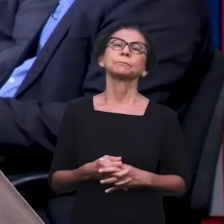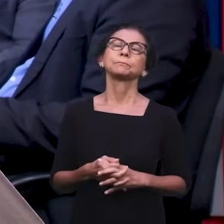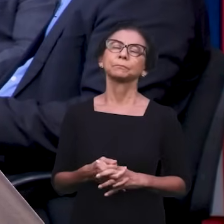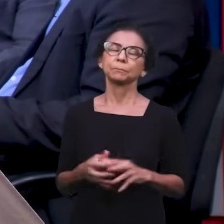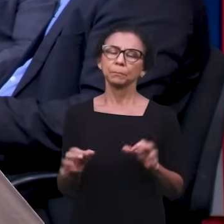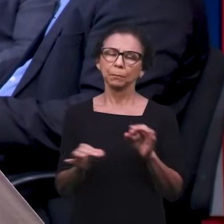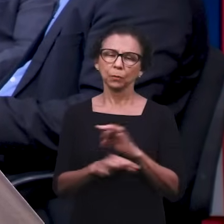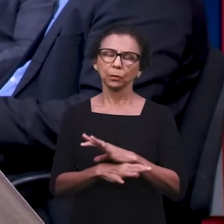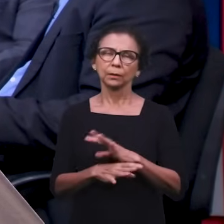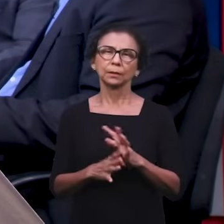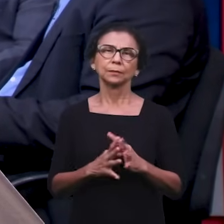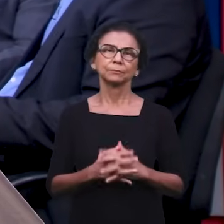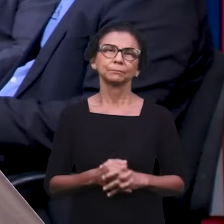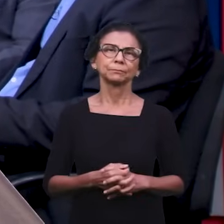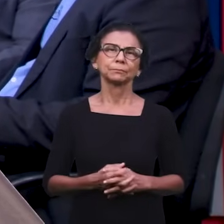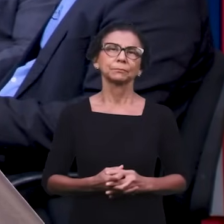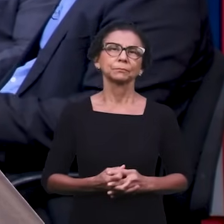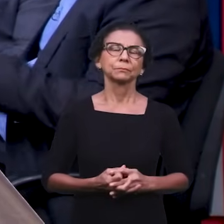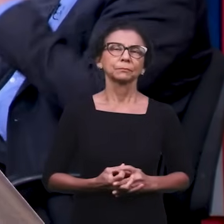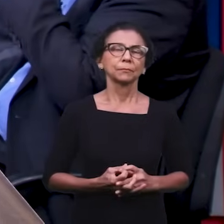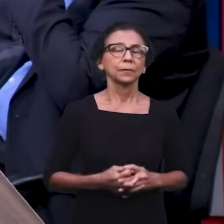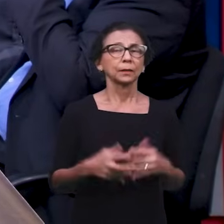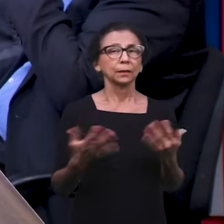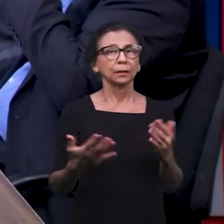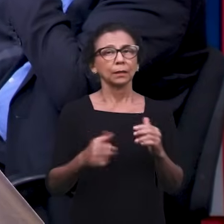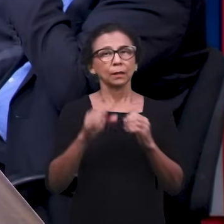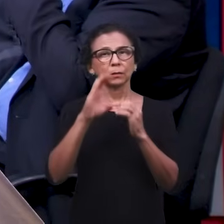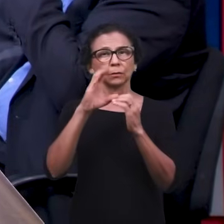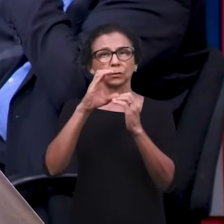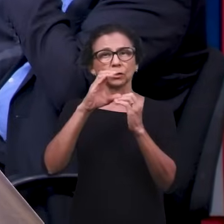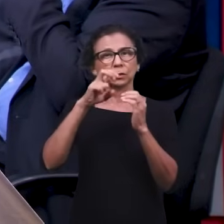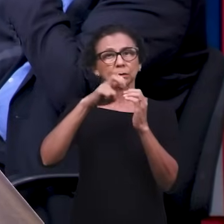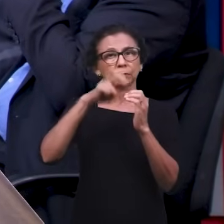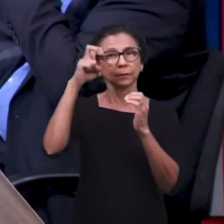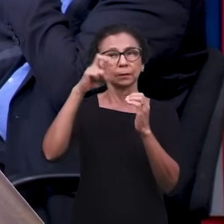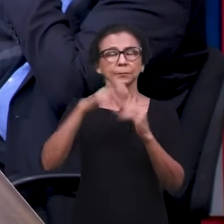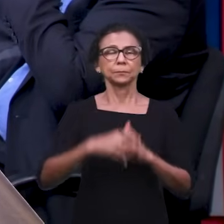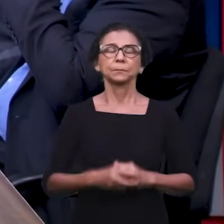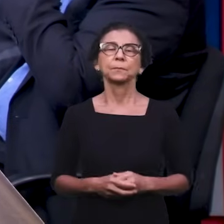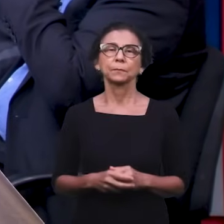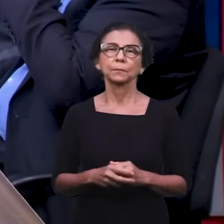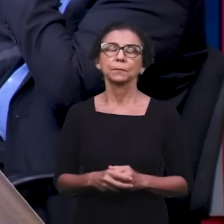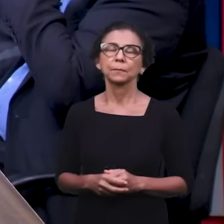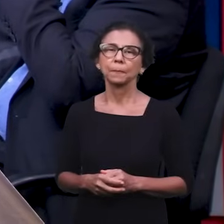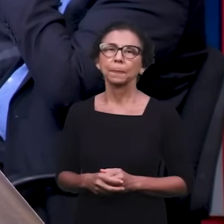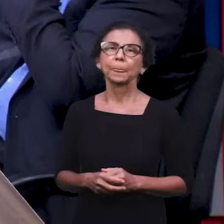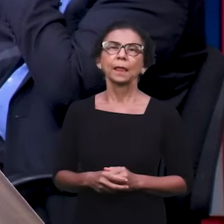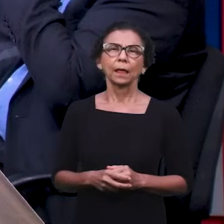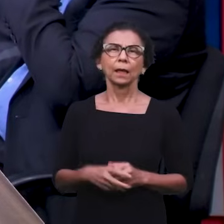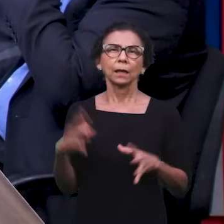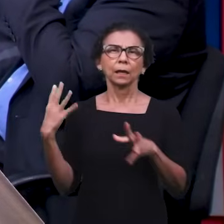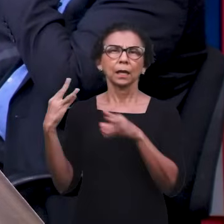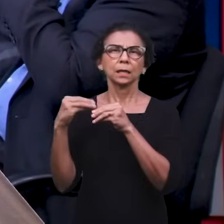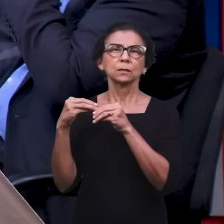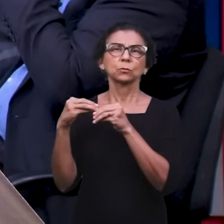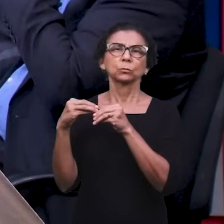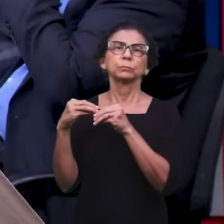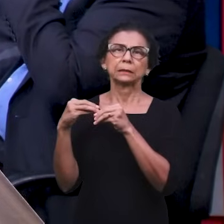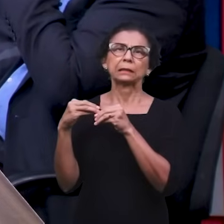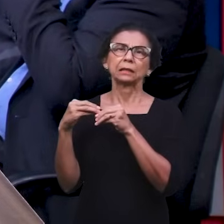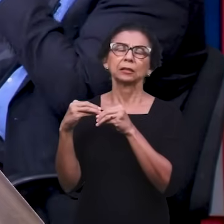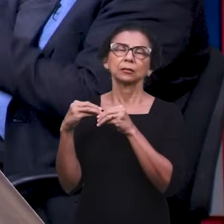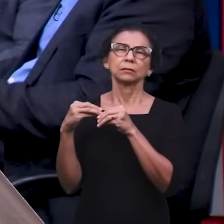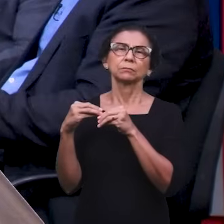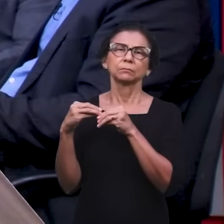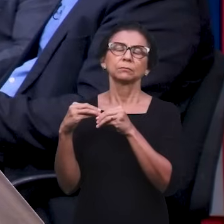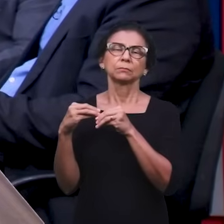do ChatGPT. O chat, né, do GPT, ele otimiza muito a nossa